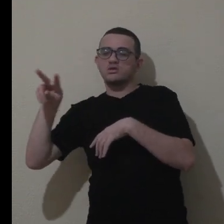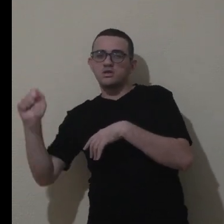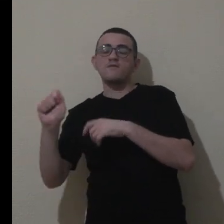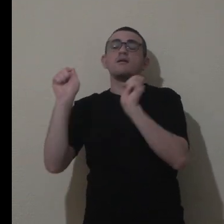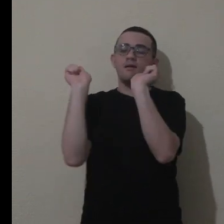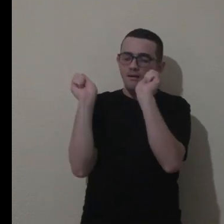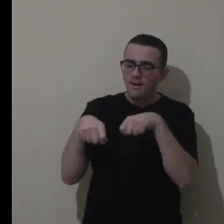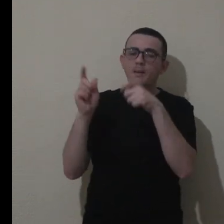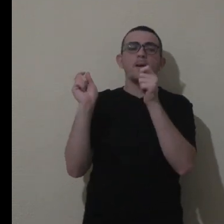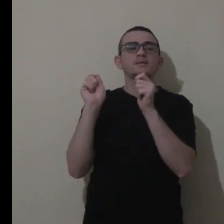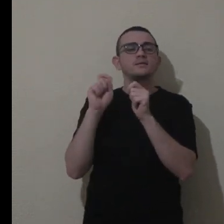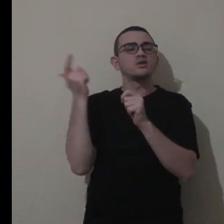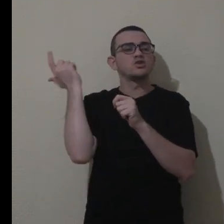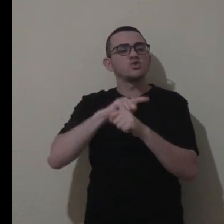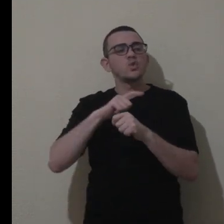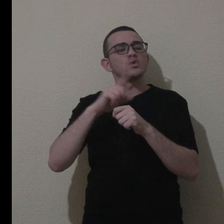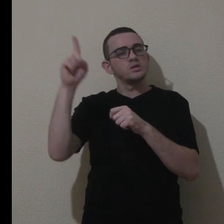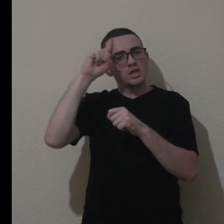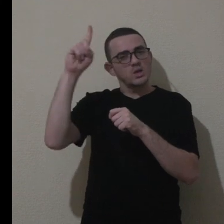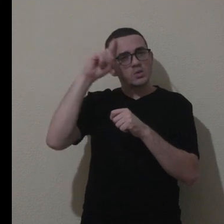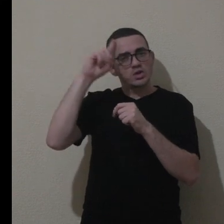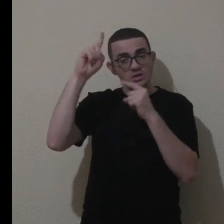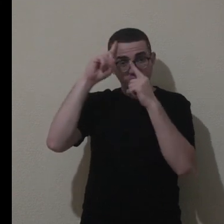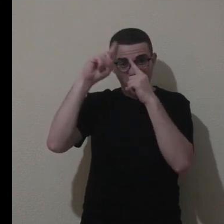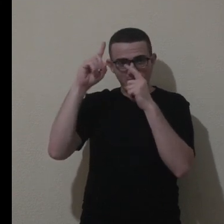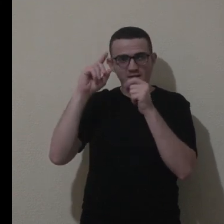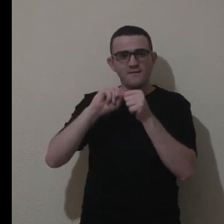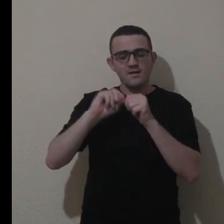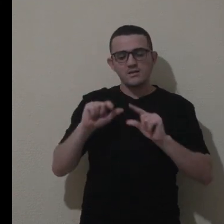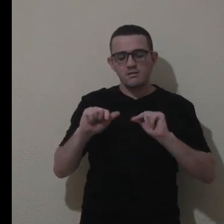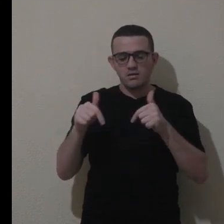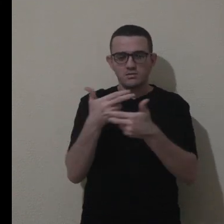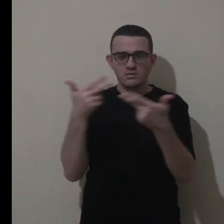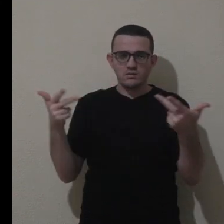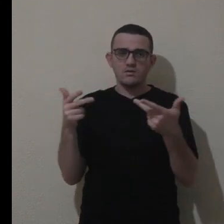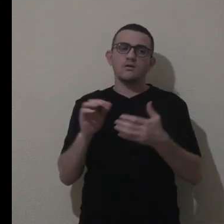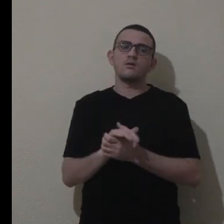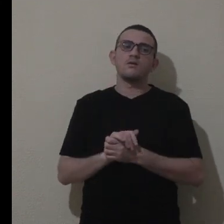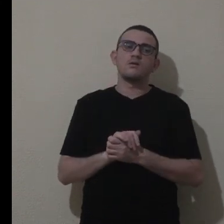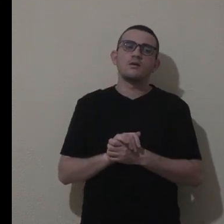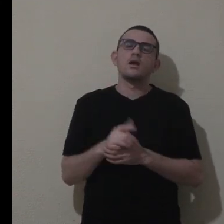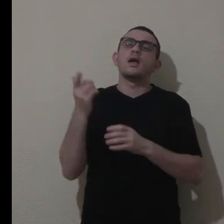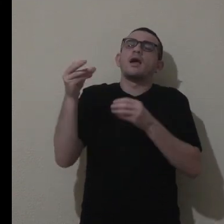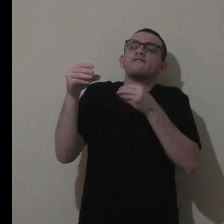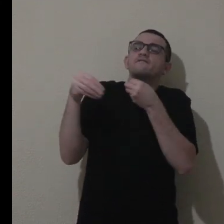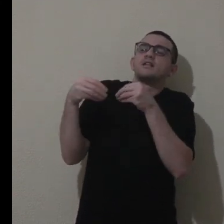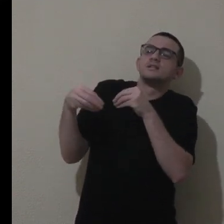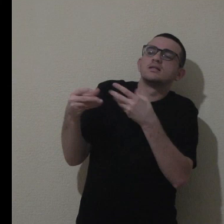nossa capacidade de navegar pelo dia a dia, né? Ter o plano B,